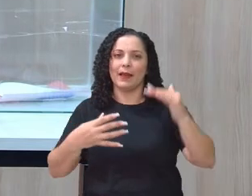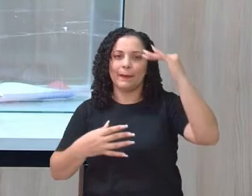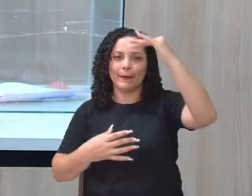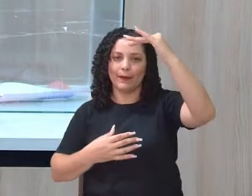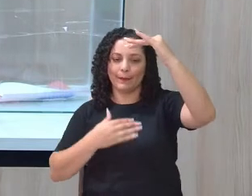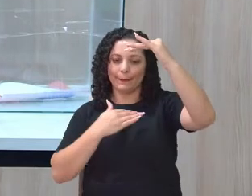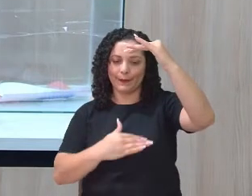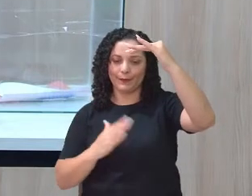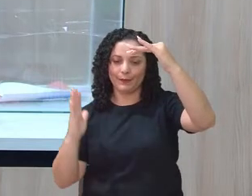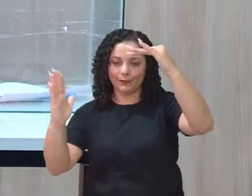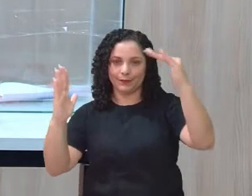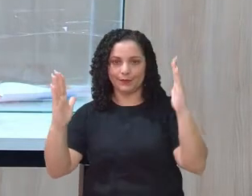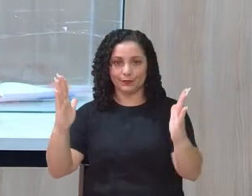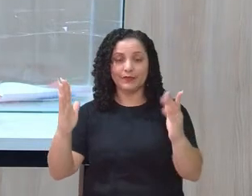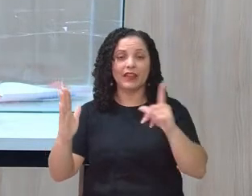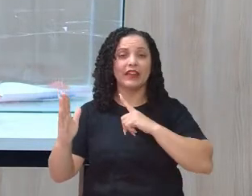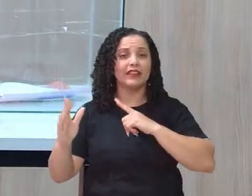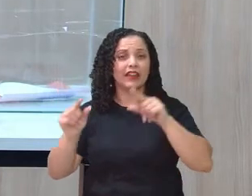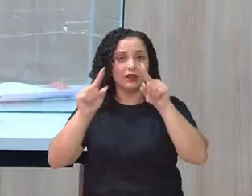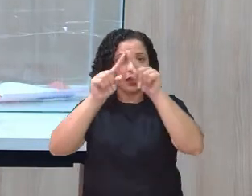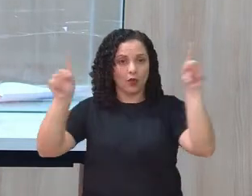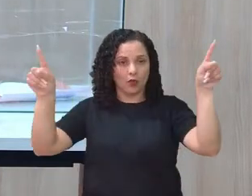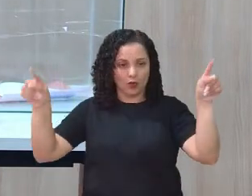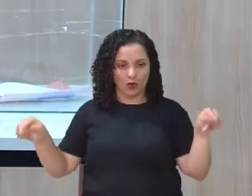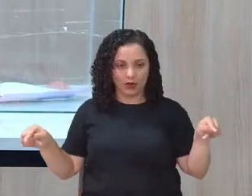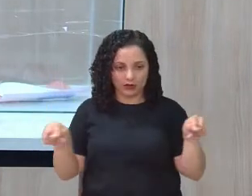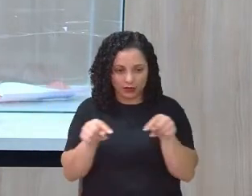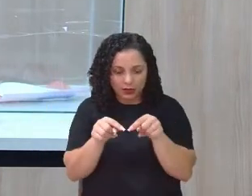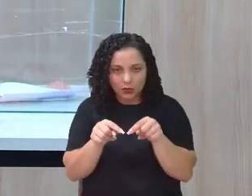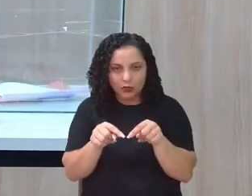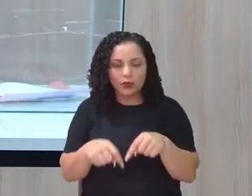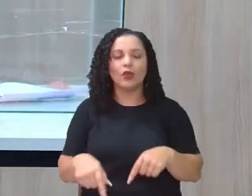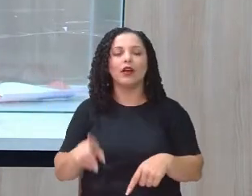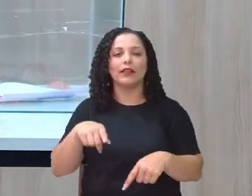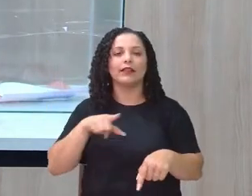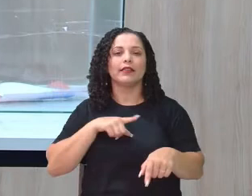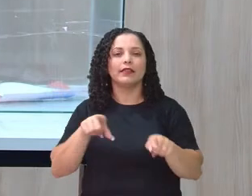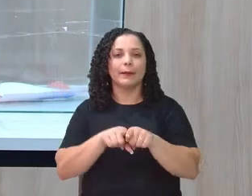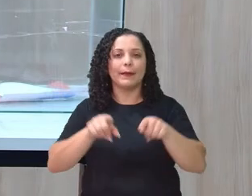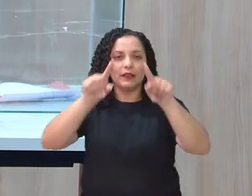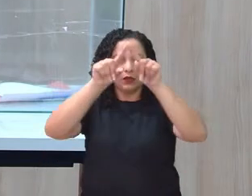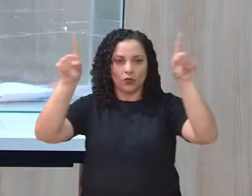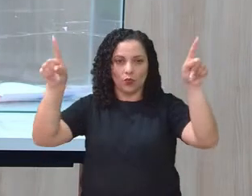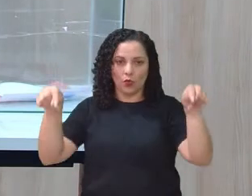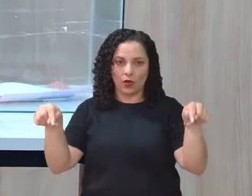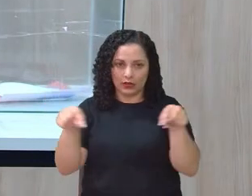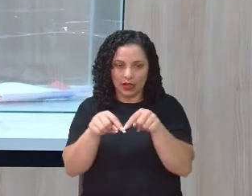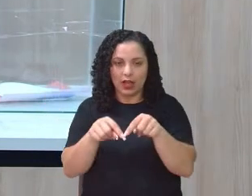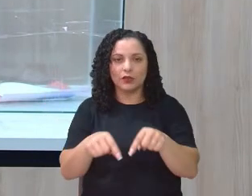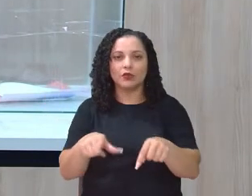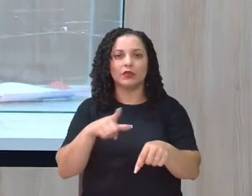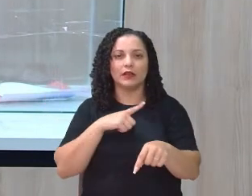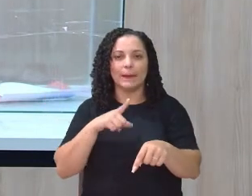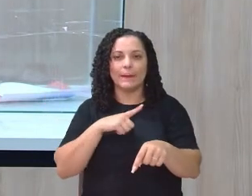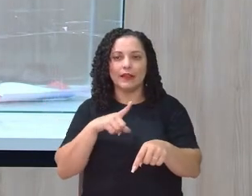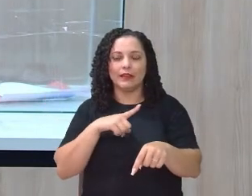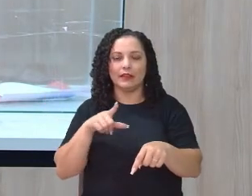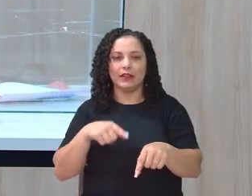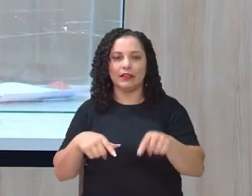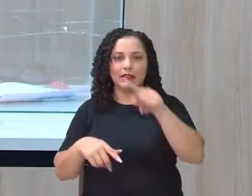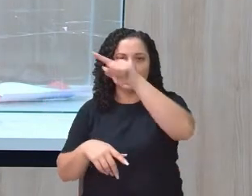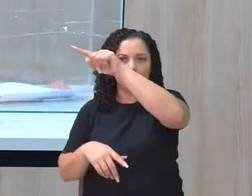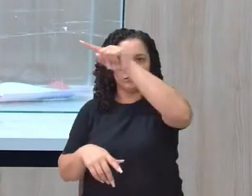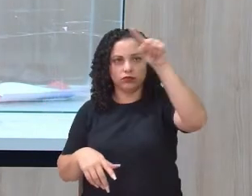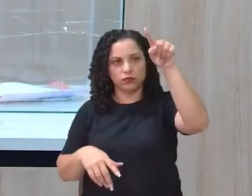tem o retângulo, a gente tem o paralelogramo, a gente tem o quadrado, temos o trapézio e temos o